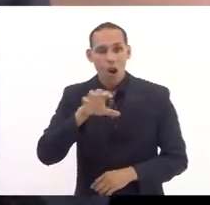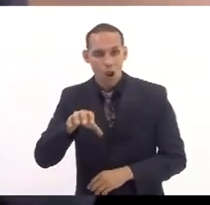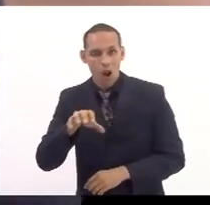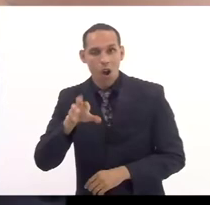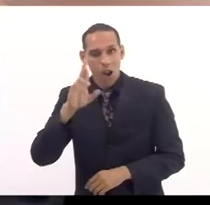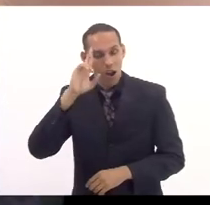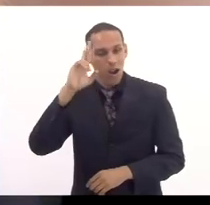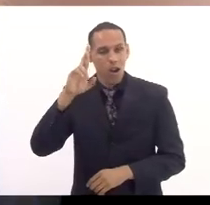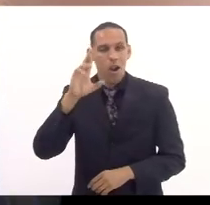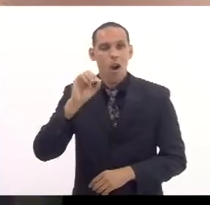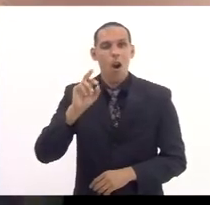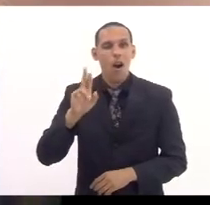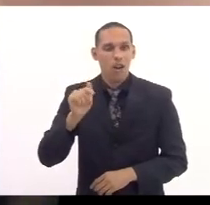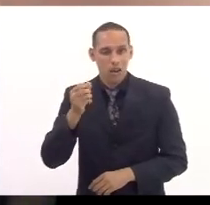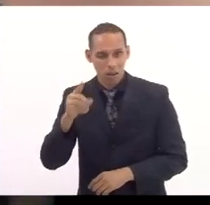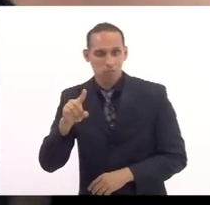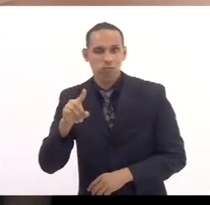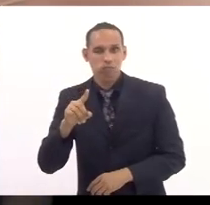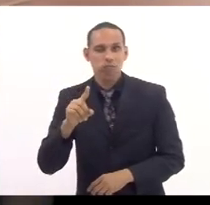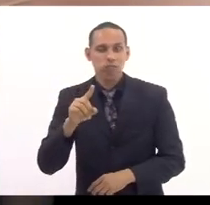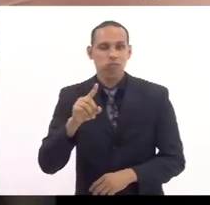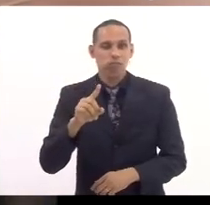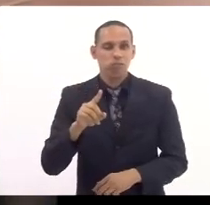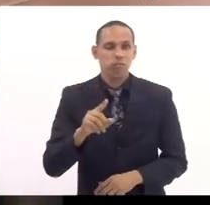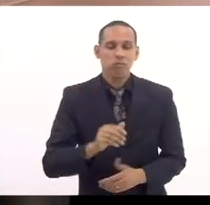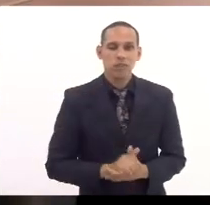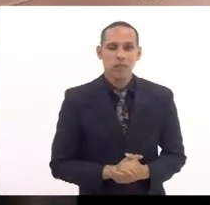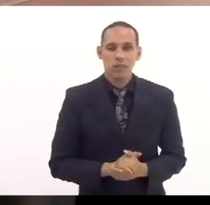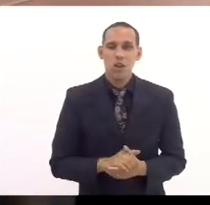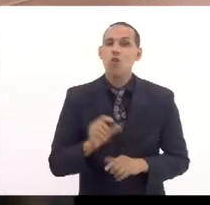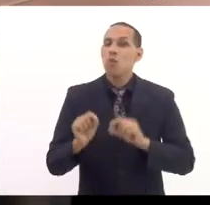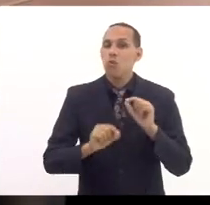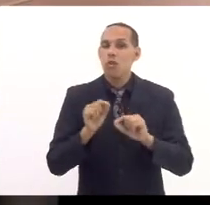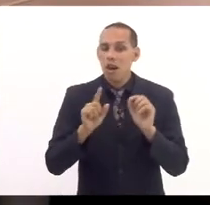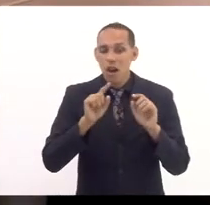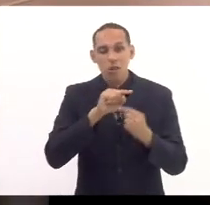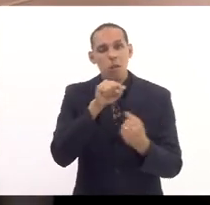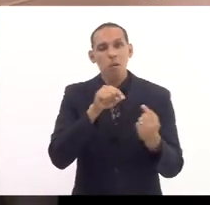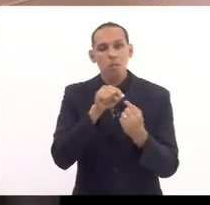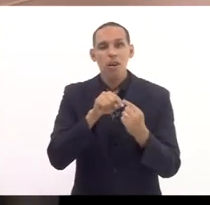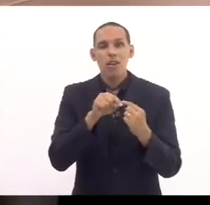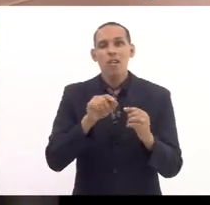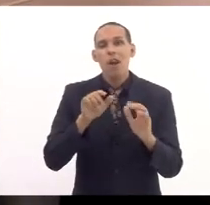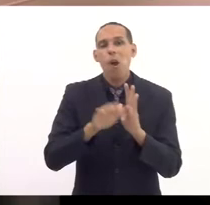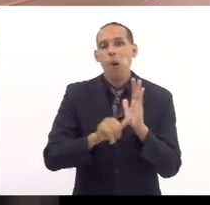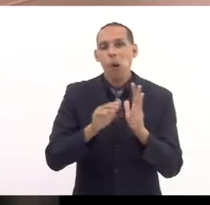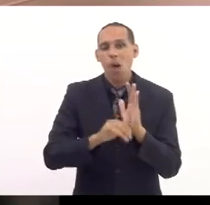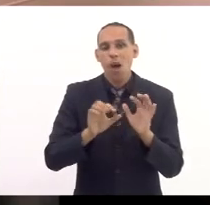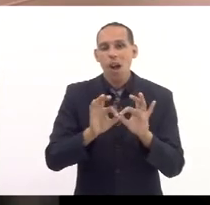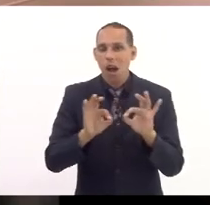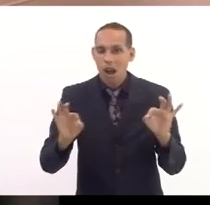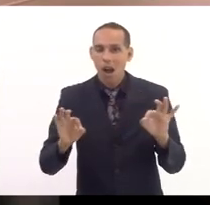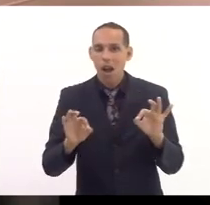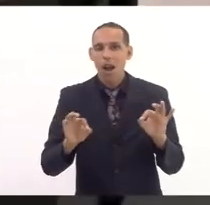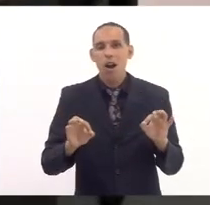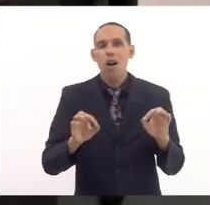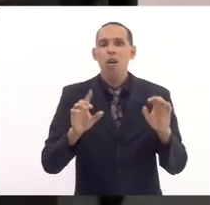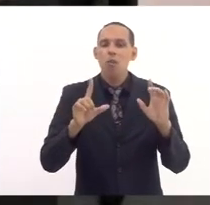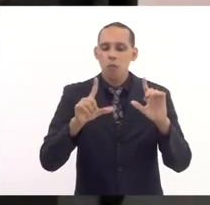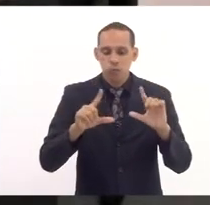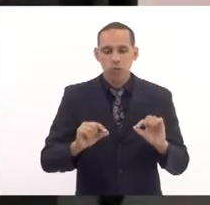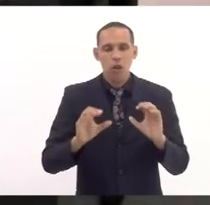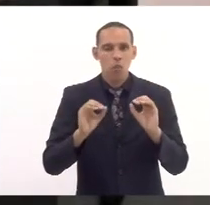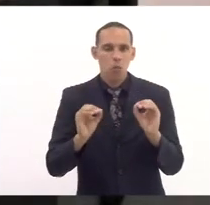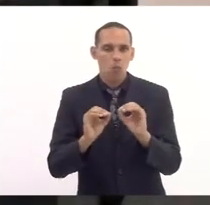envolvidos nesse objetivo de zerar o furto de cabos. Então, o senhor concorda que é mais